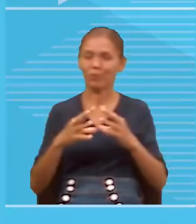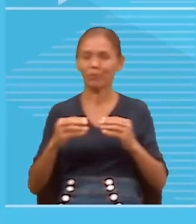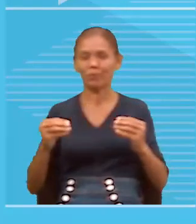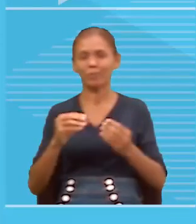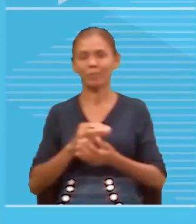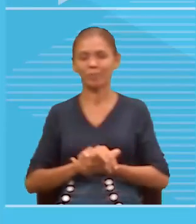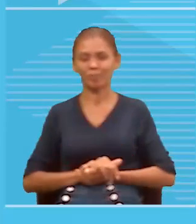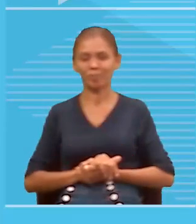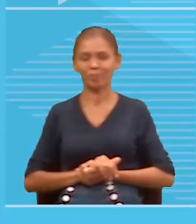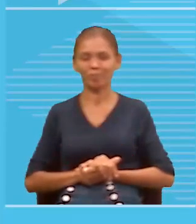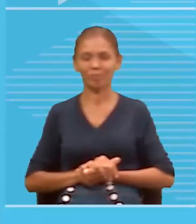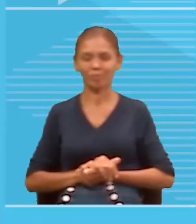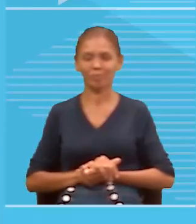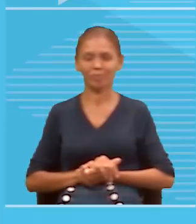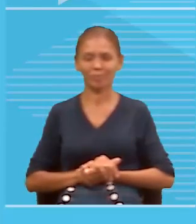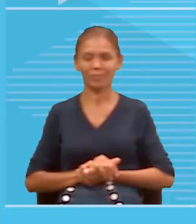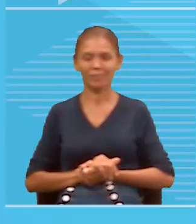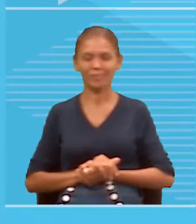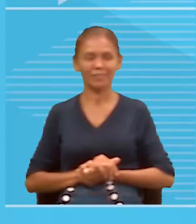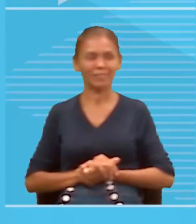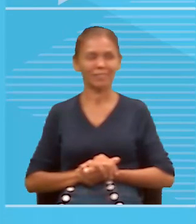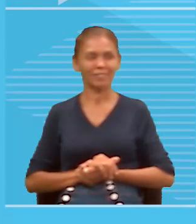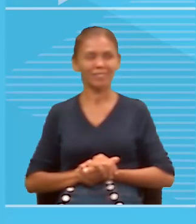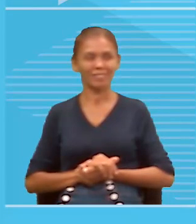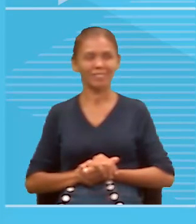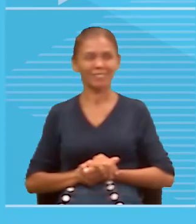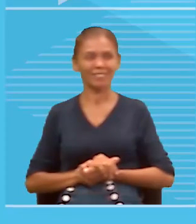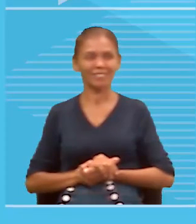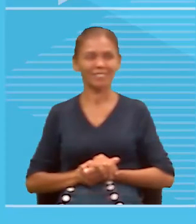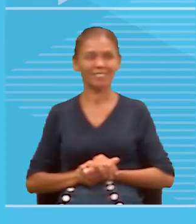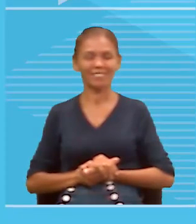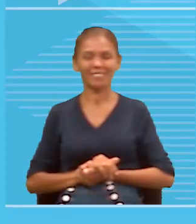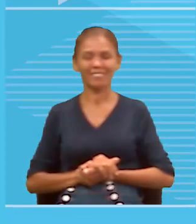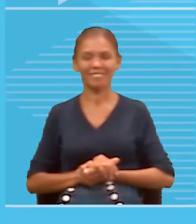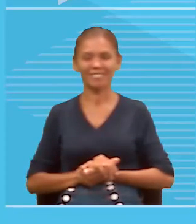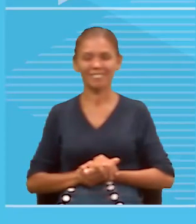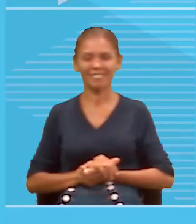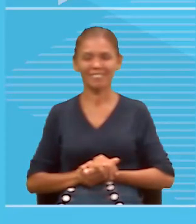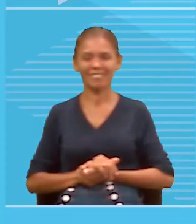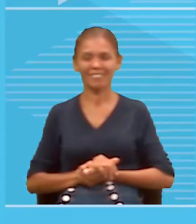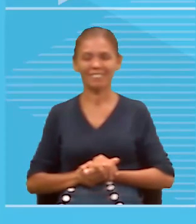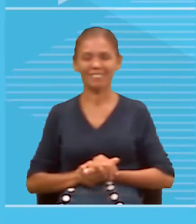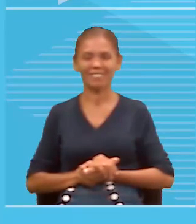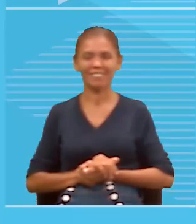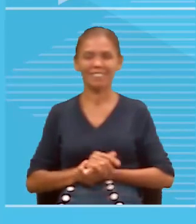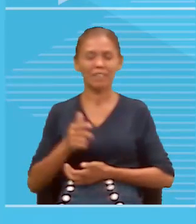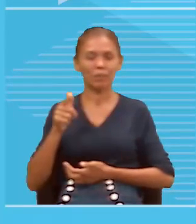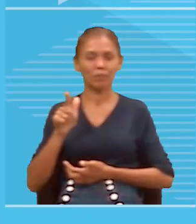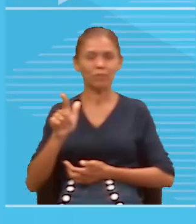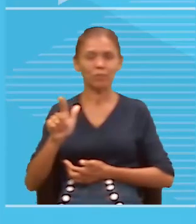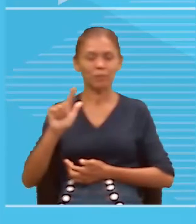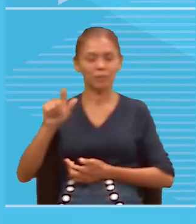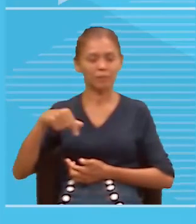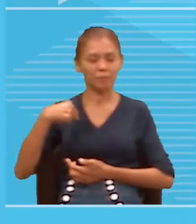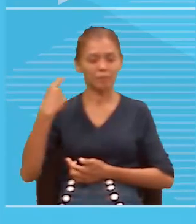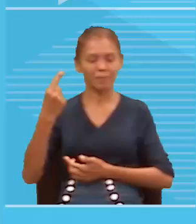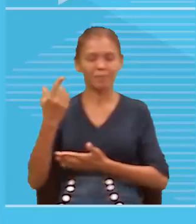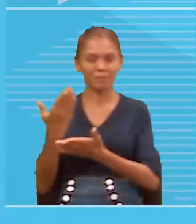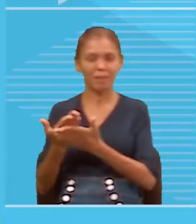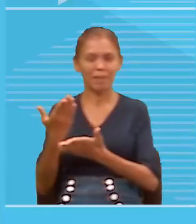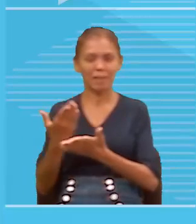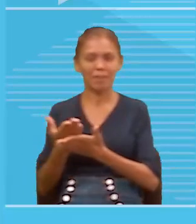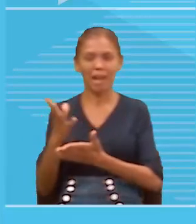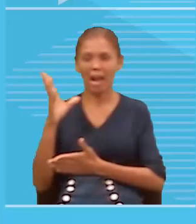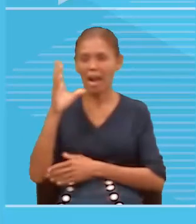por cento do que já existiu aqui será se Já rolou diversidade nessa terra então a gente segue no próximo encontro pega